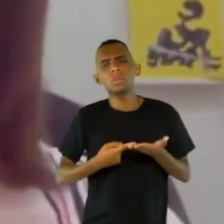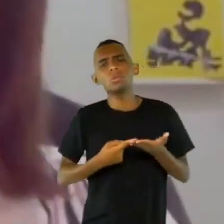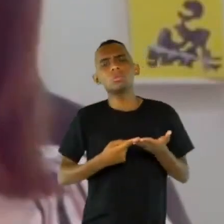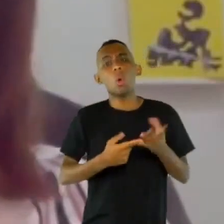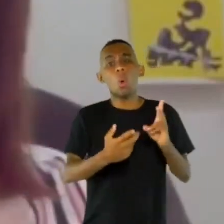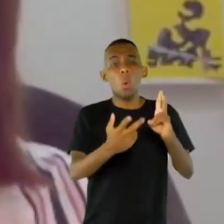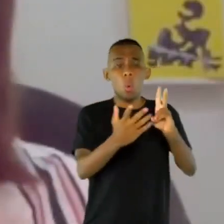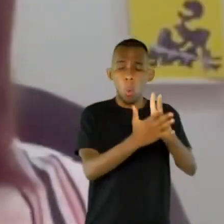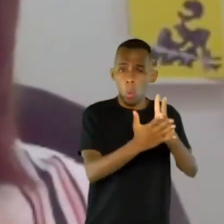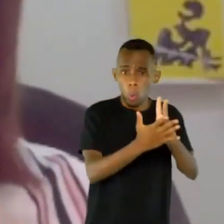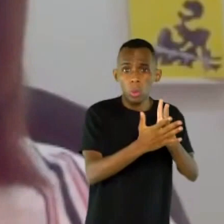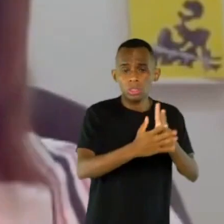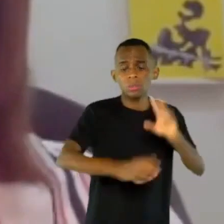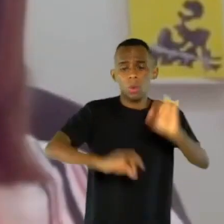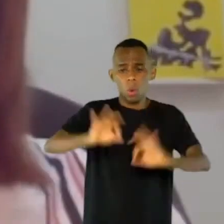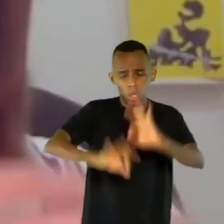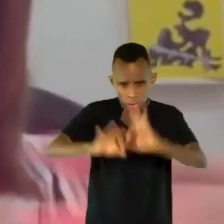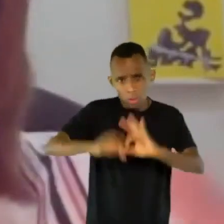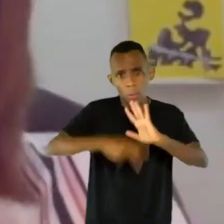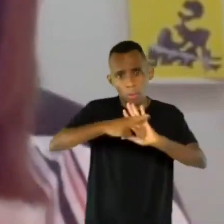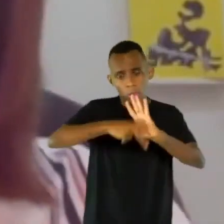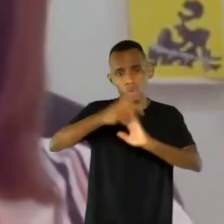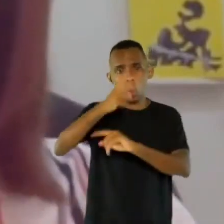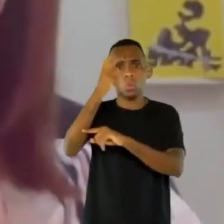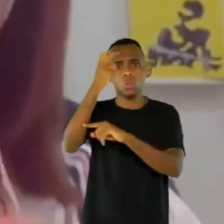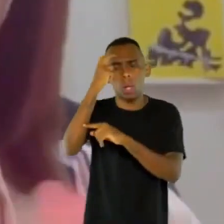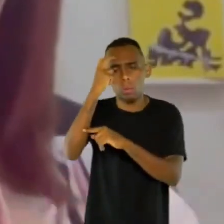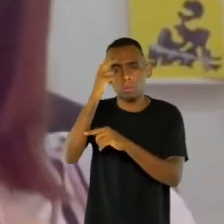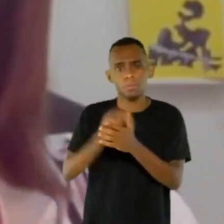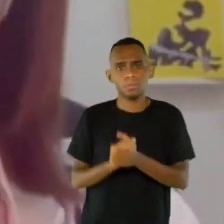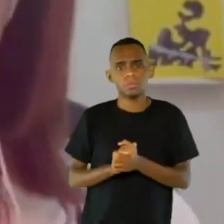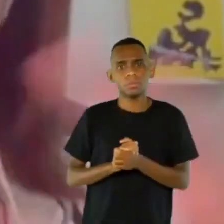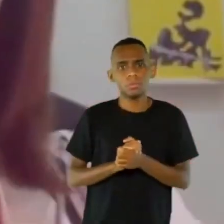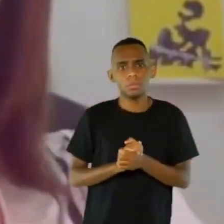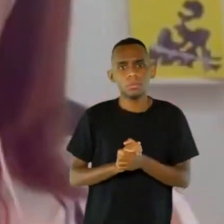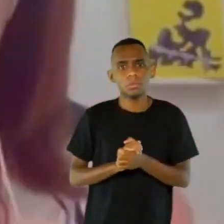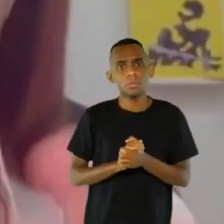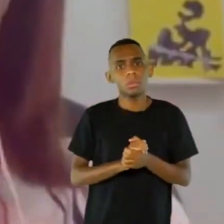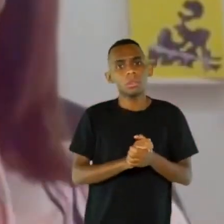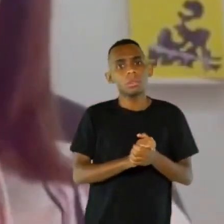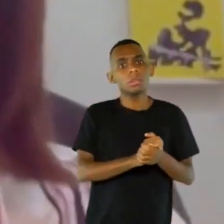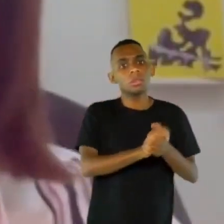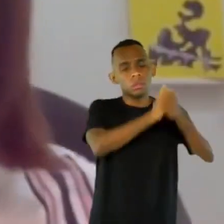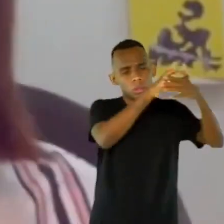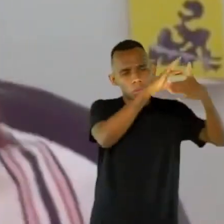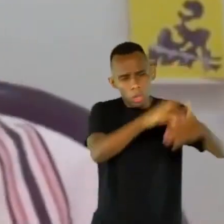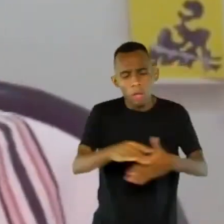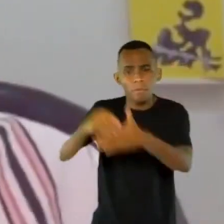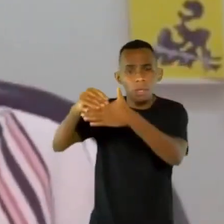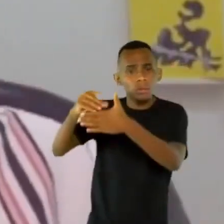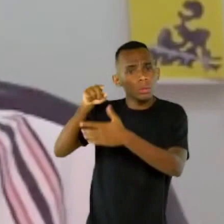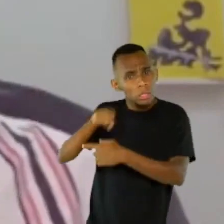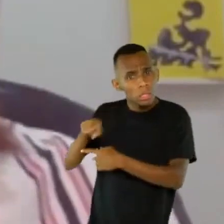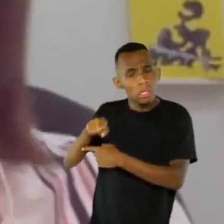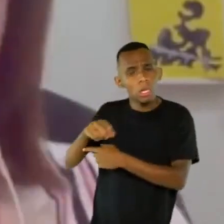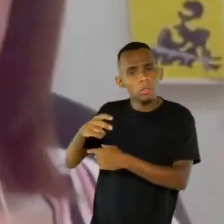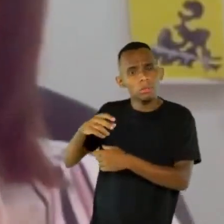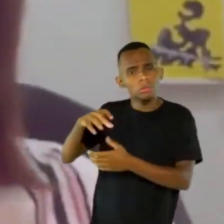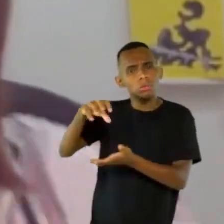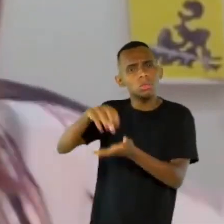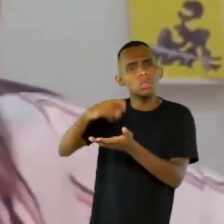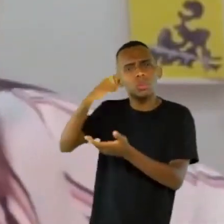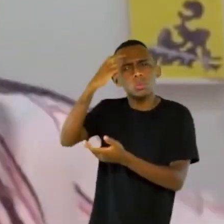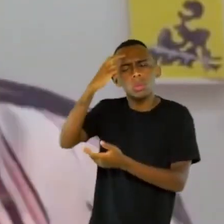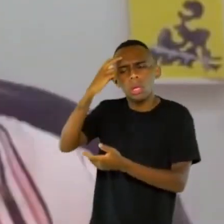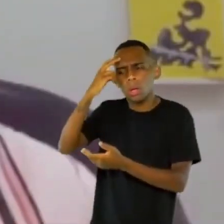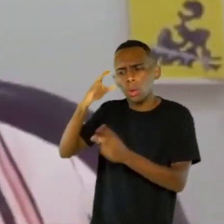um projeto cultural aqui, e transportando ele para o centro cultural, ele falou assim, são essas crianças